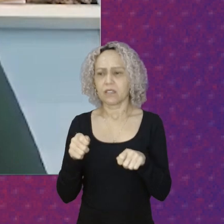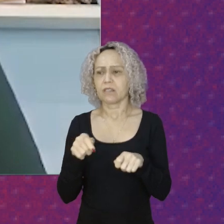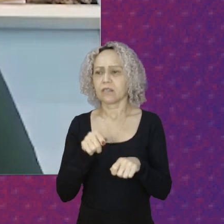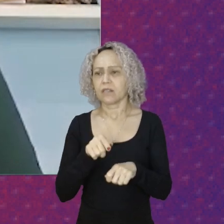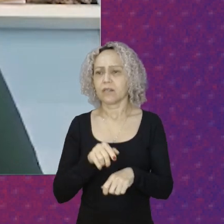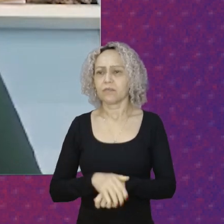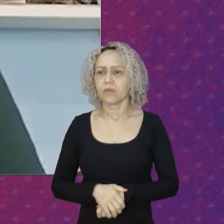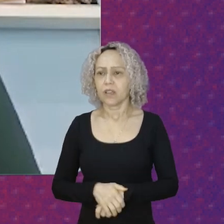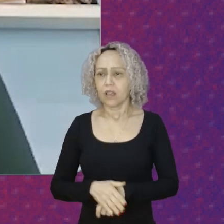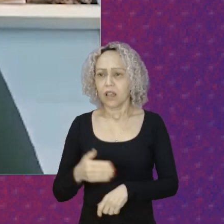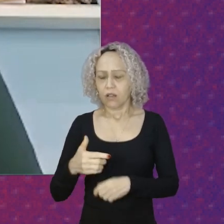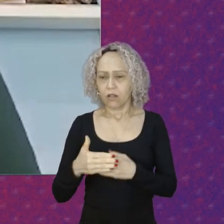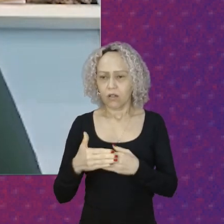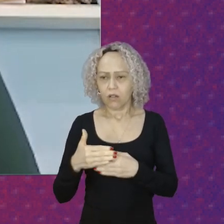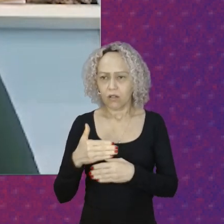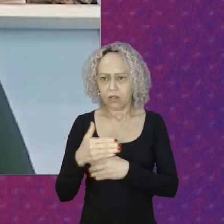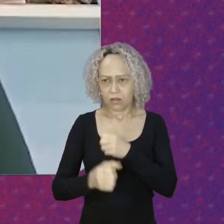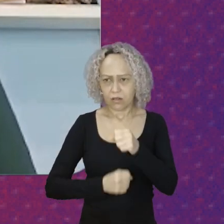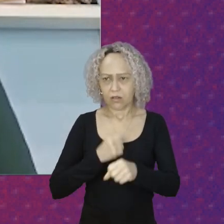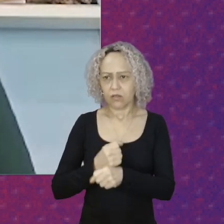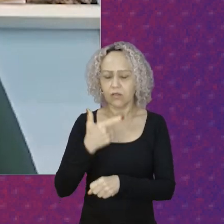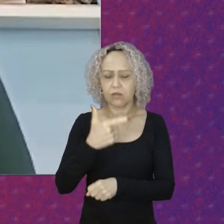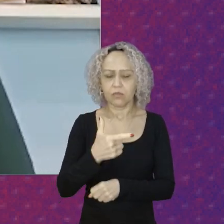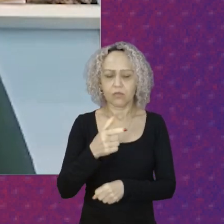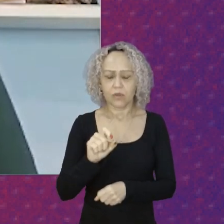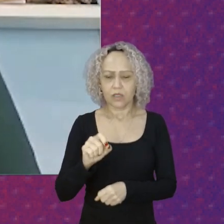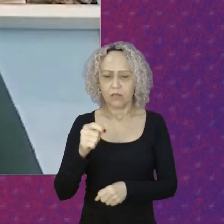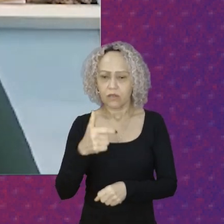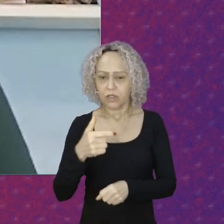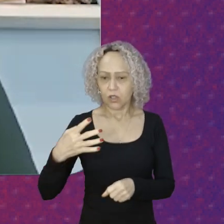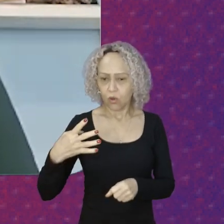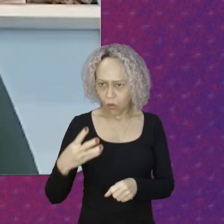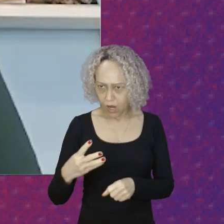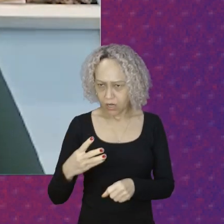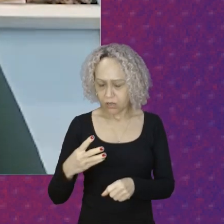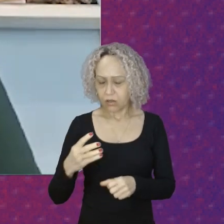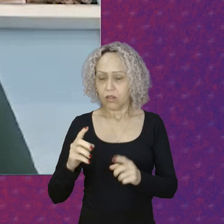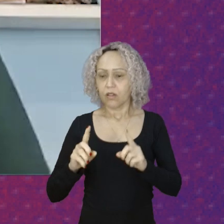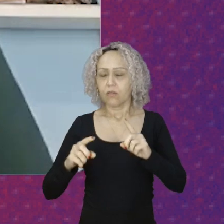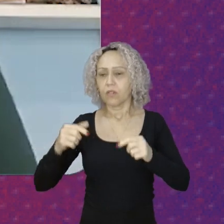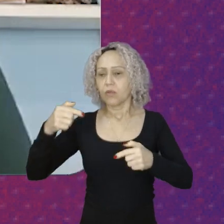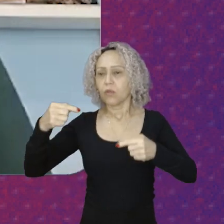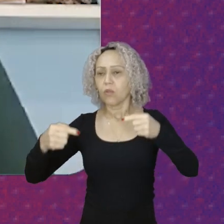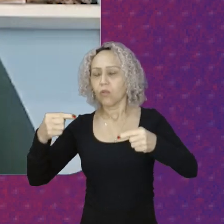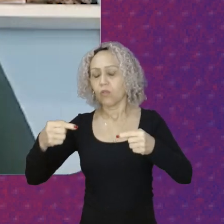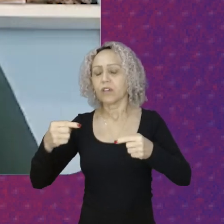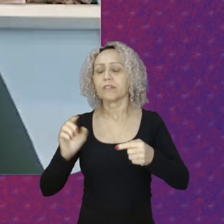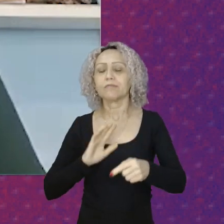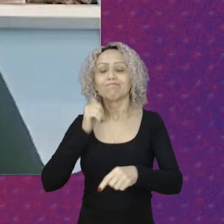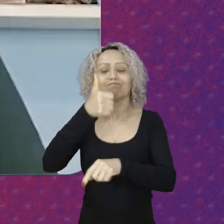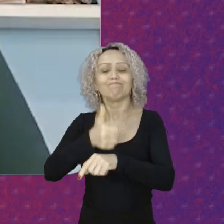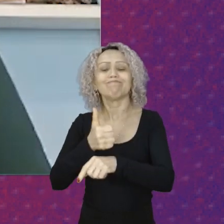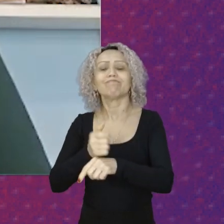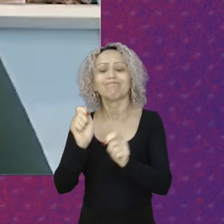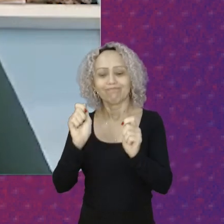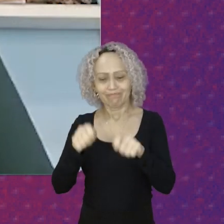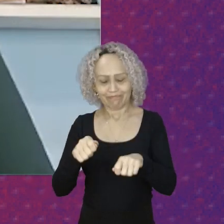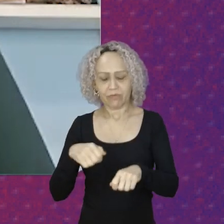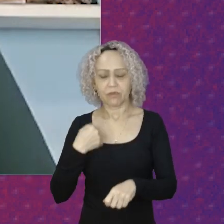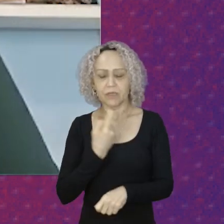agora, em 2024, a gente tem a oportunidade de concorrer, de ocupar um espaço de poder, e a gente tem que fazer isso.